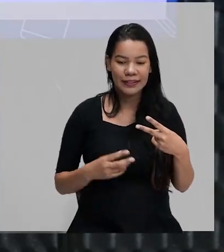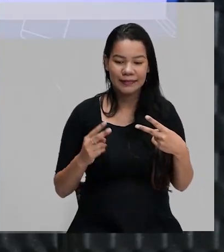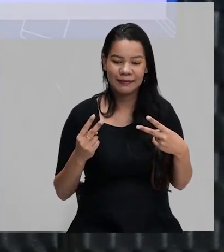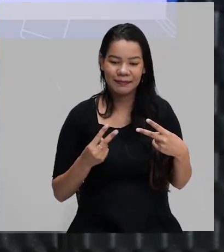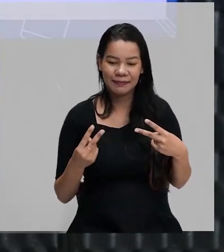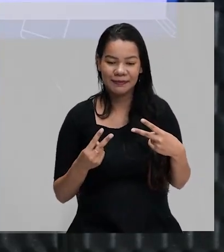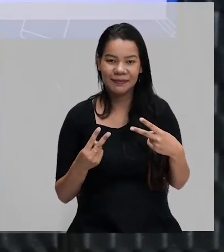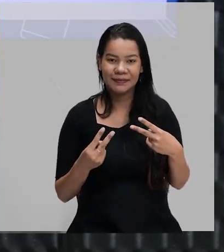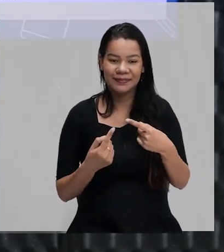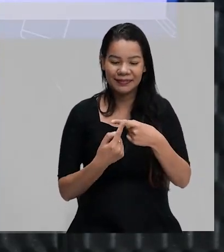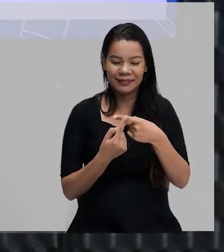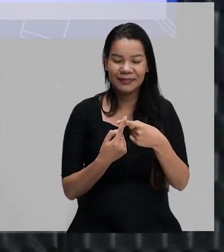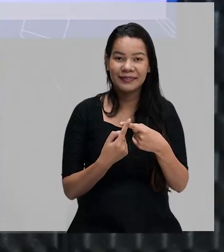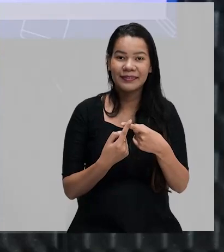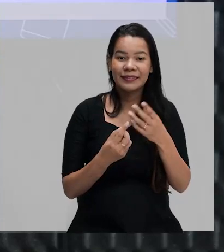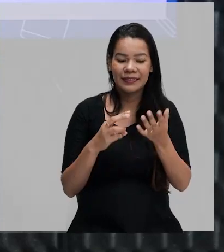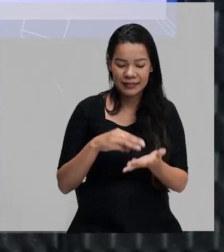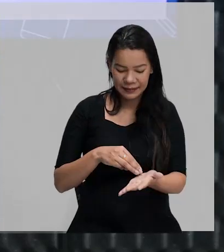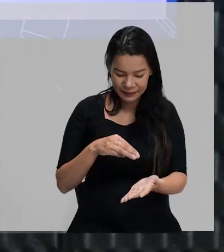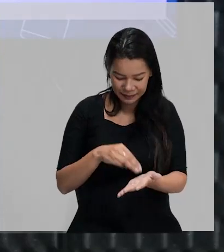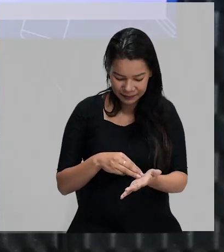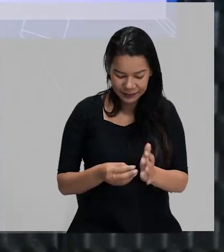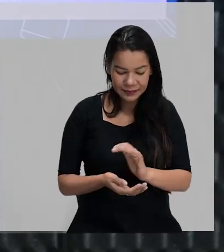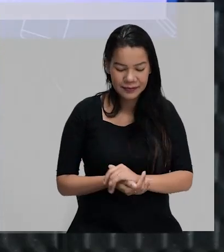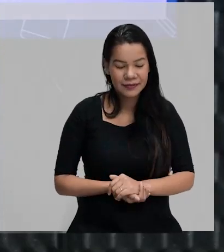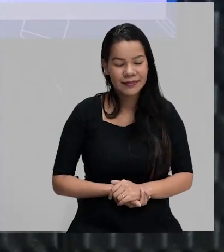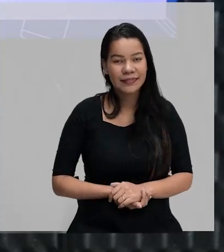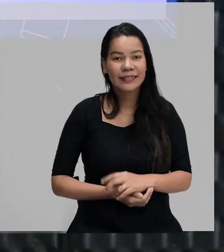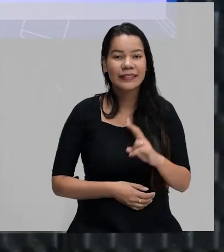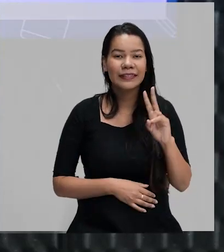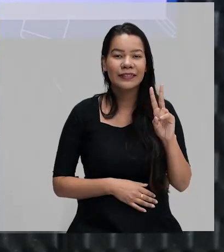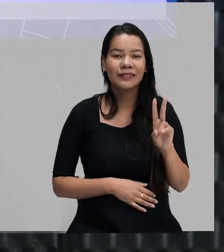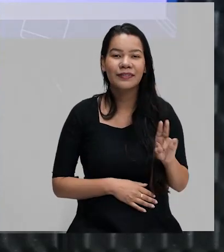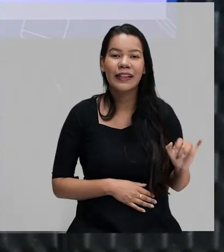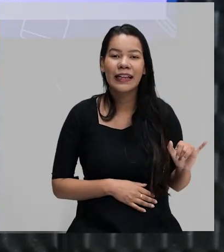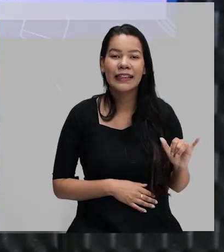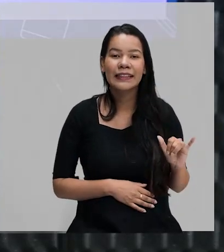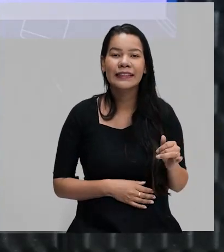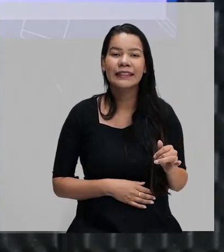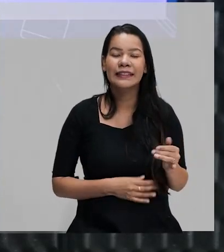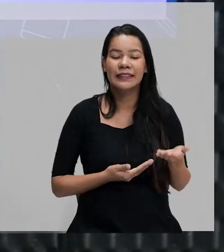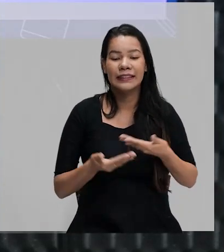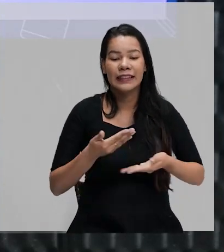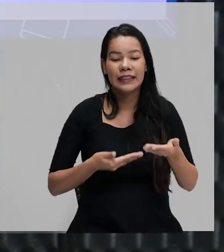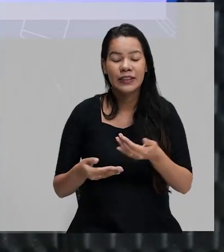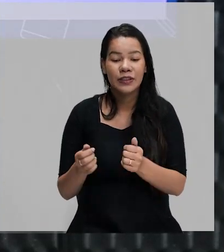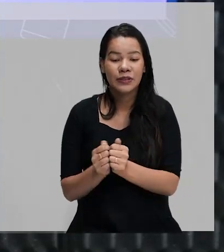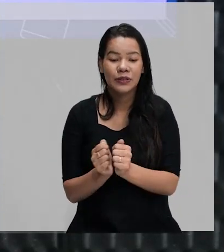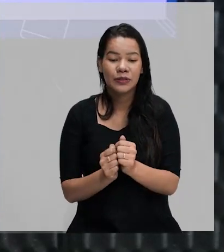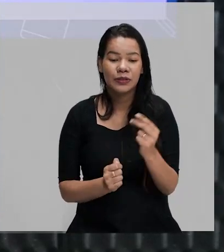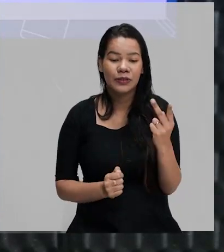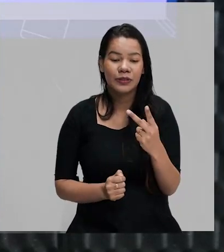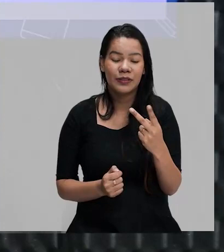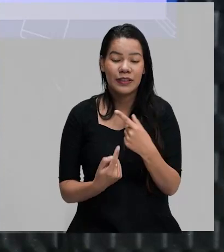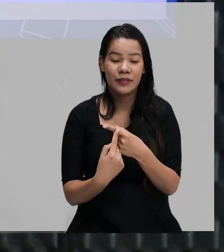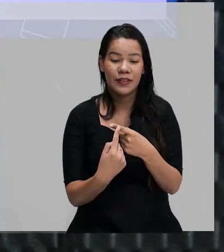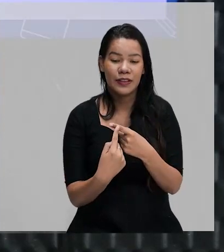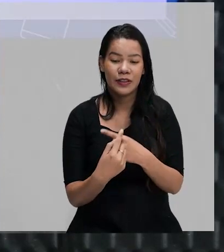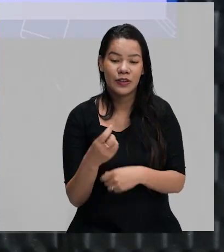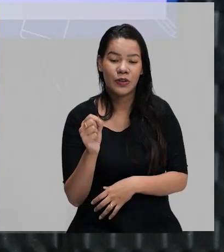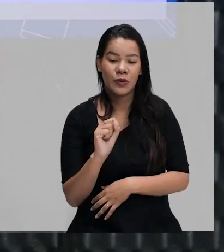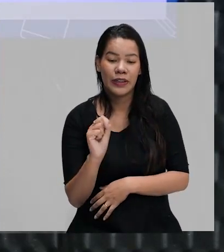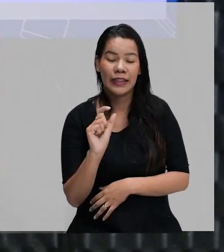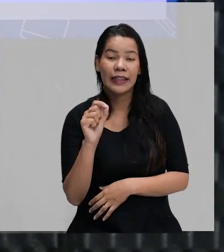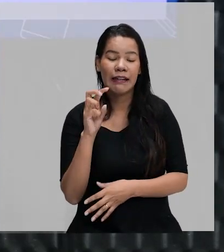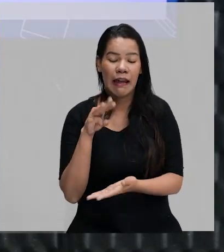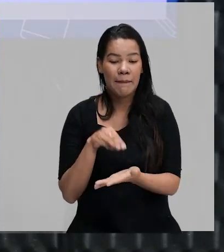a massa de hidrogênio, 2 gramas, vai interagir com, né, 2 vezes 18, que é a massa de